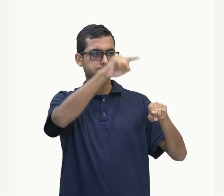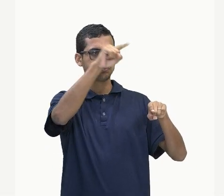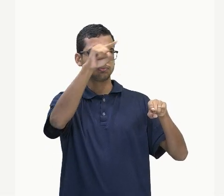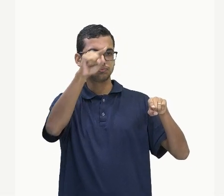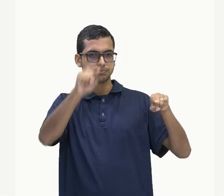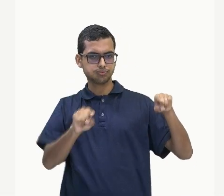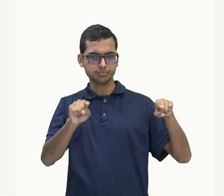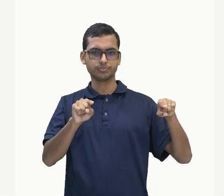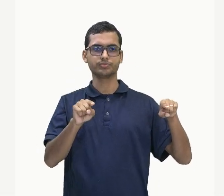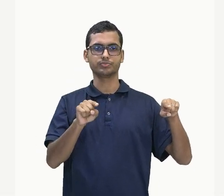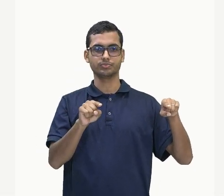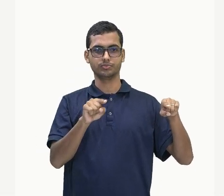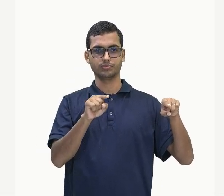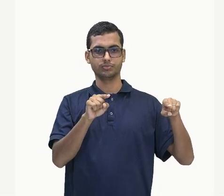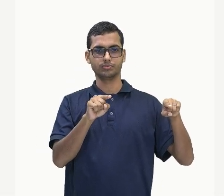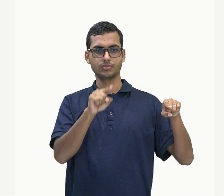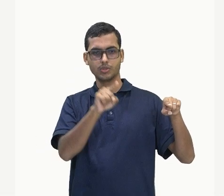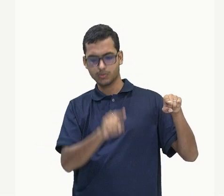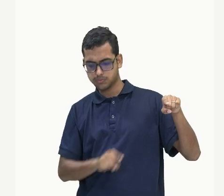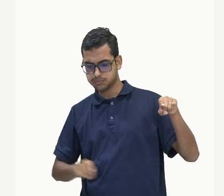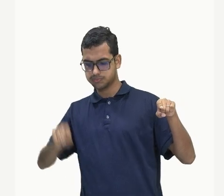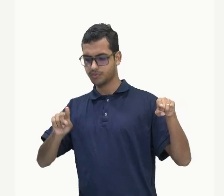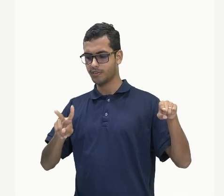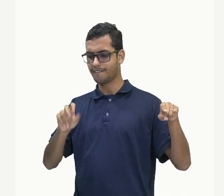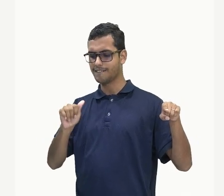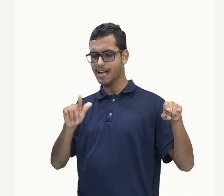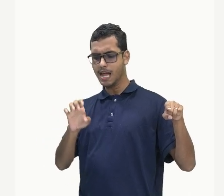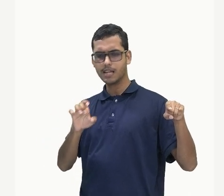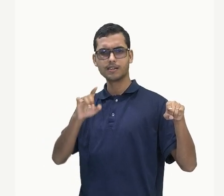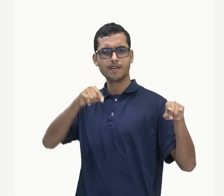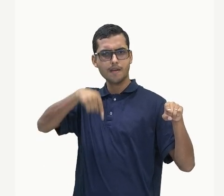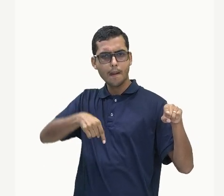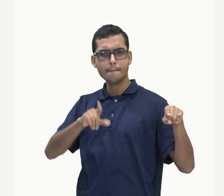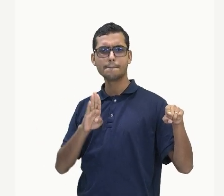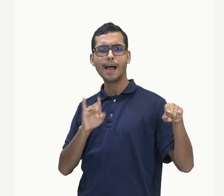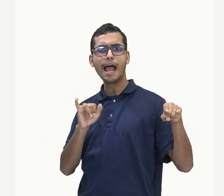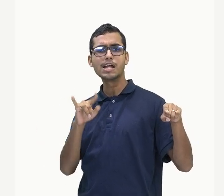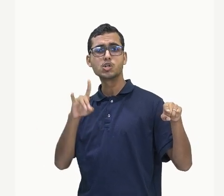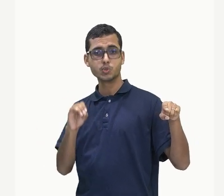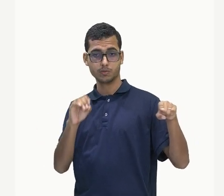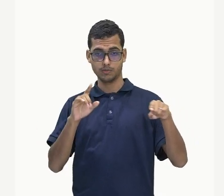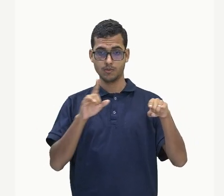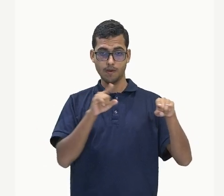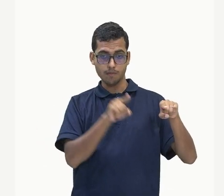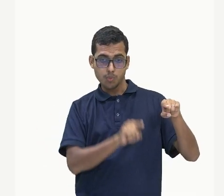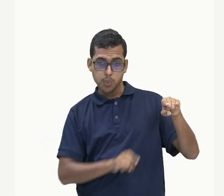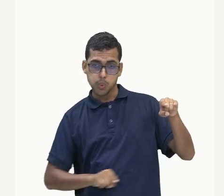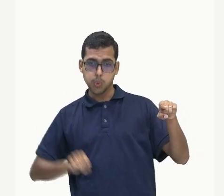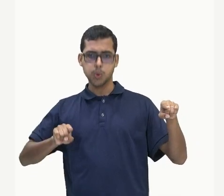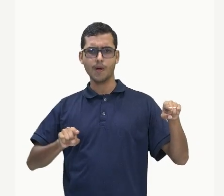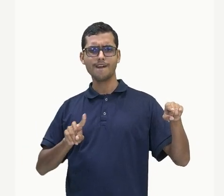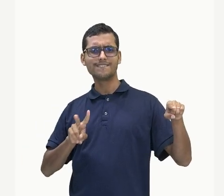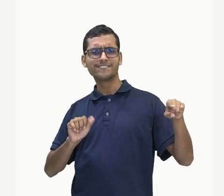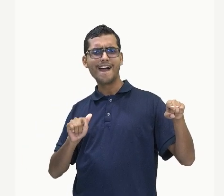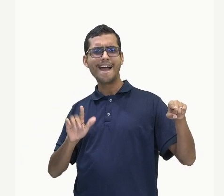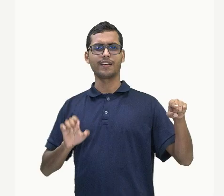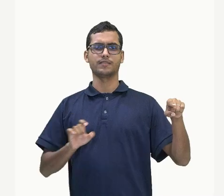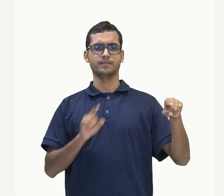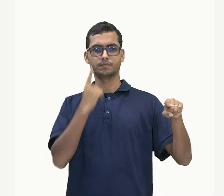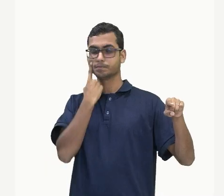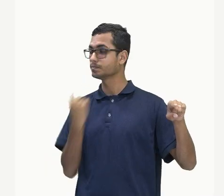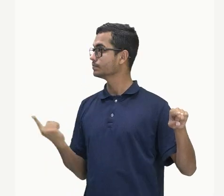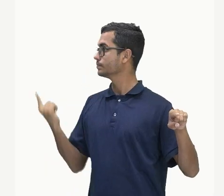vocês. Já o vale é o ponto mais baixo. Percebam que nós temos essa região aqui mais baixa, que marca o